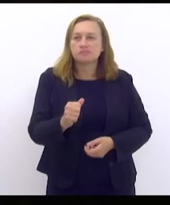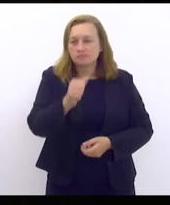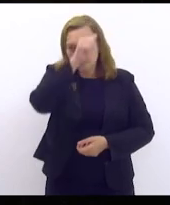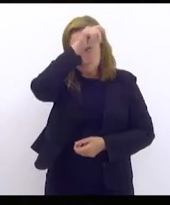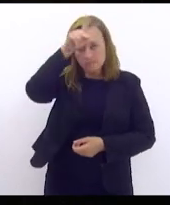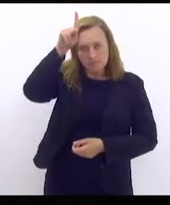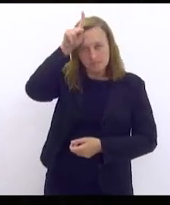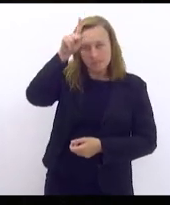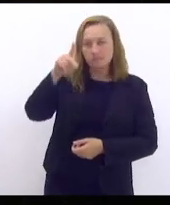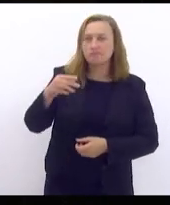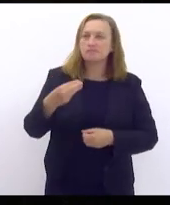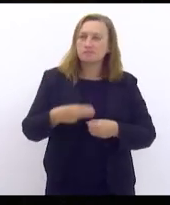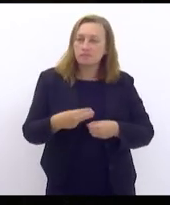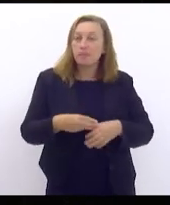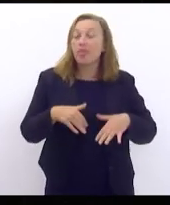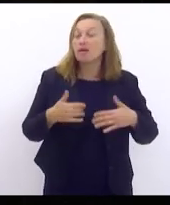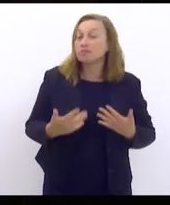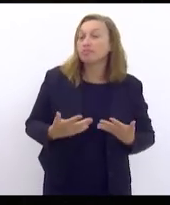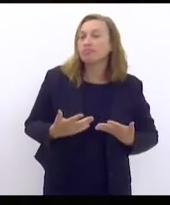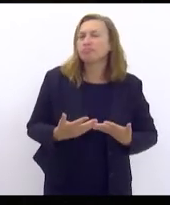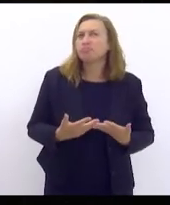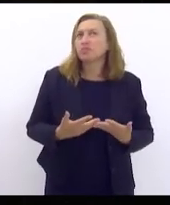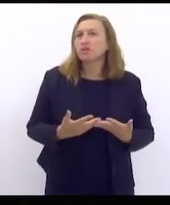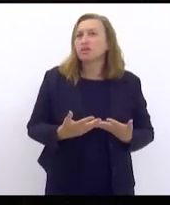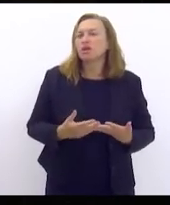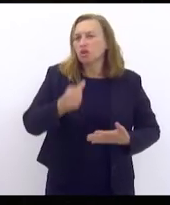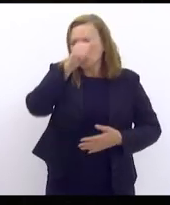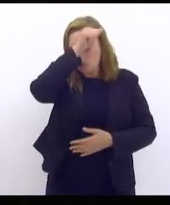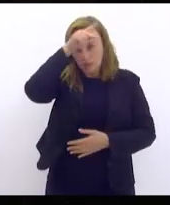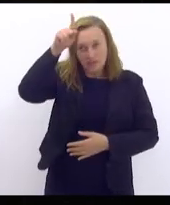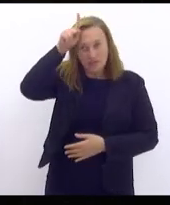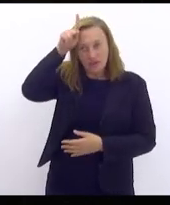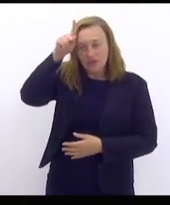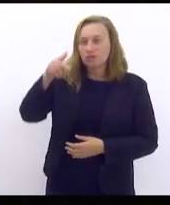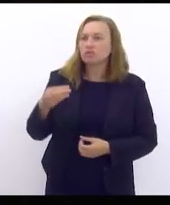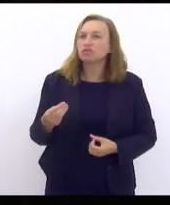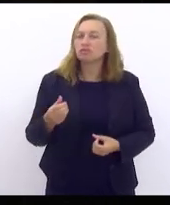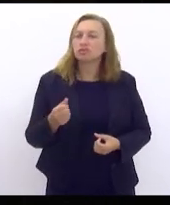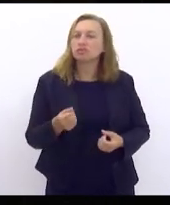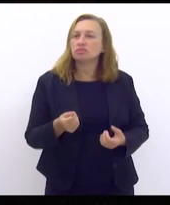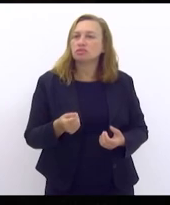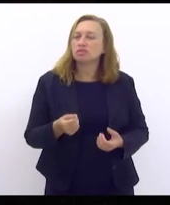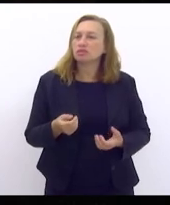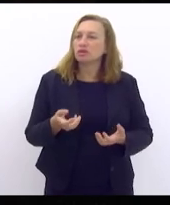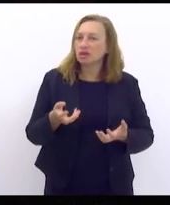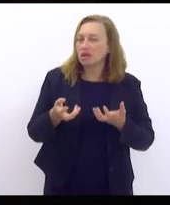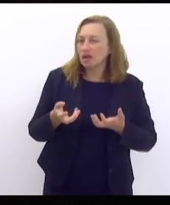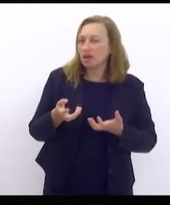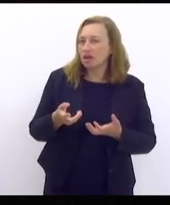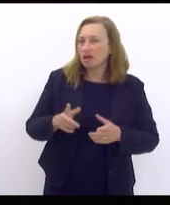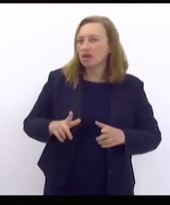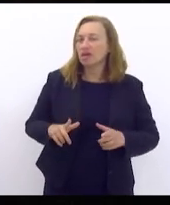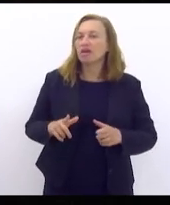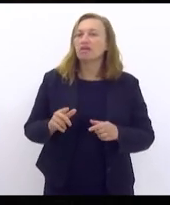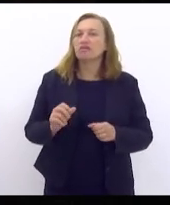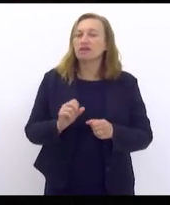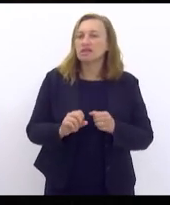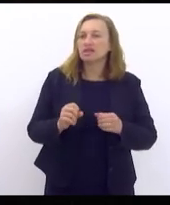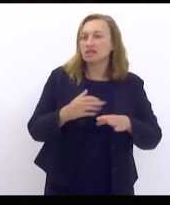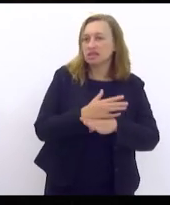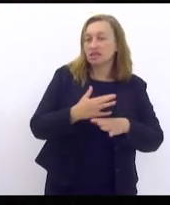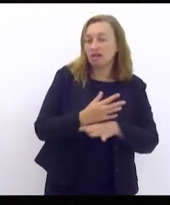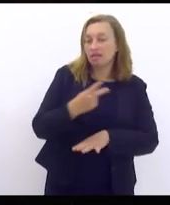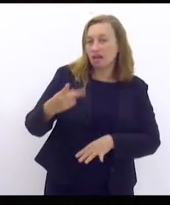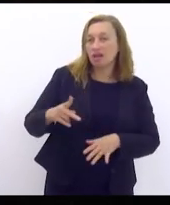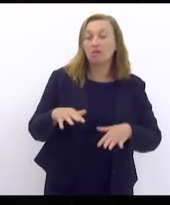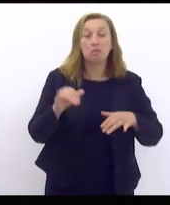municípios. E isso que o prefeito Itatiaia tenta levar para lá. Tenta levar para lá. E